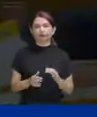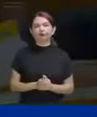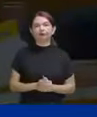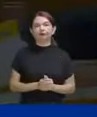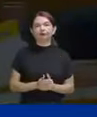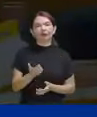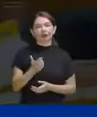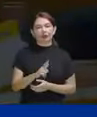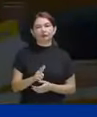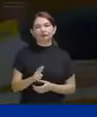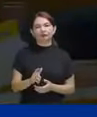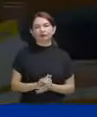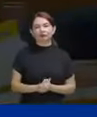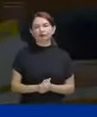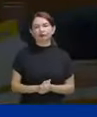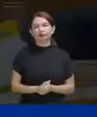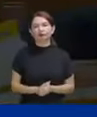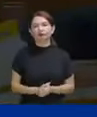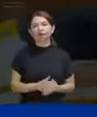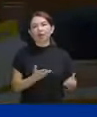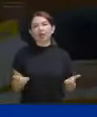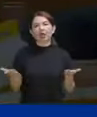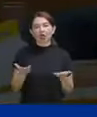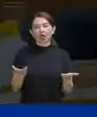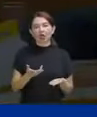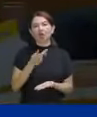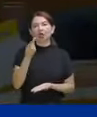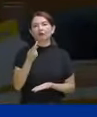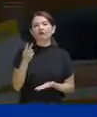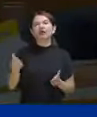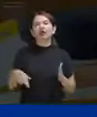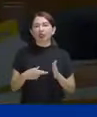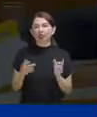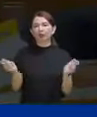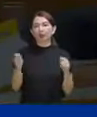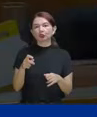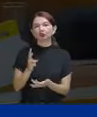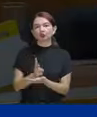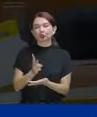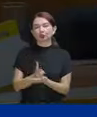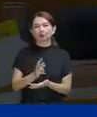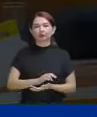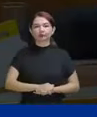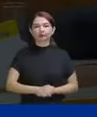devolvo a palavra ao relator. Presidente, aqui é o seguinte,